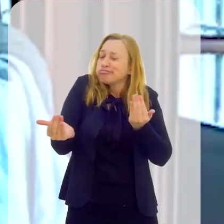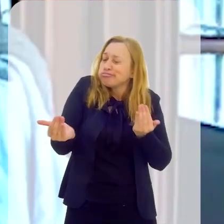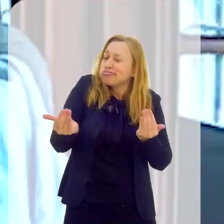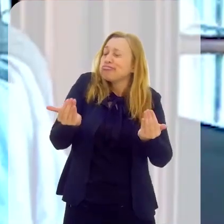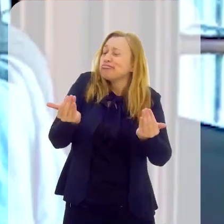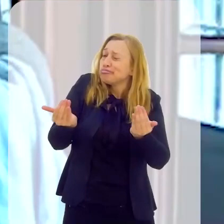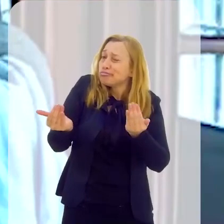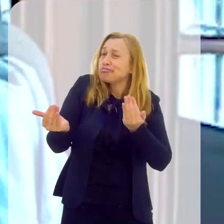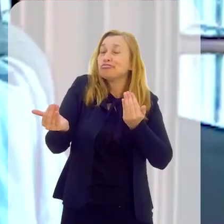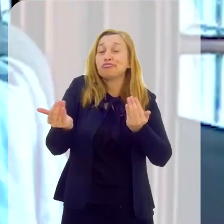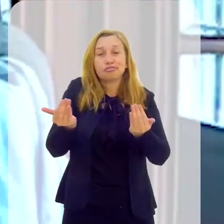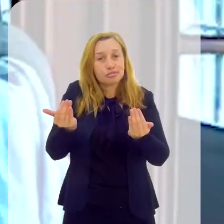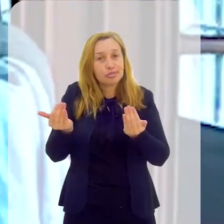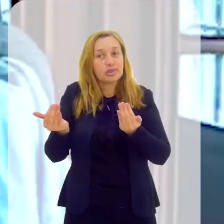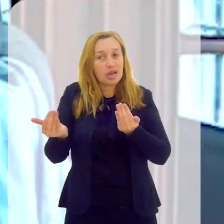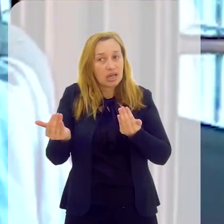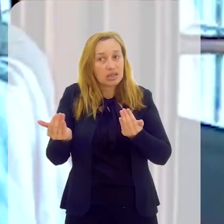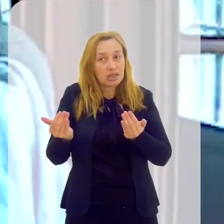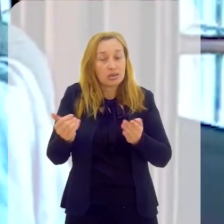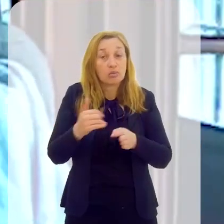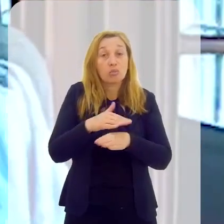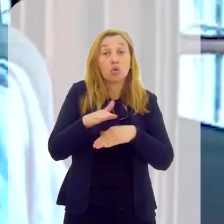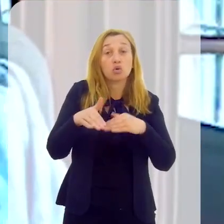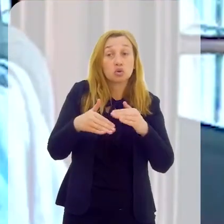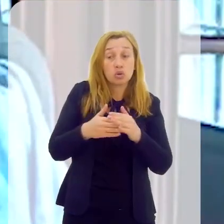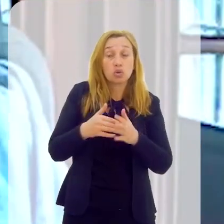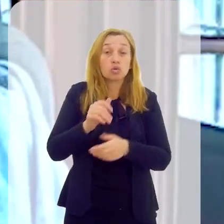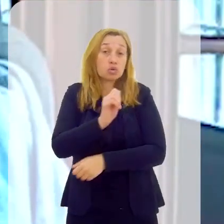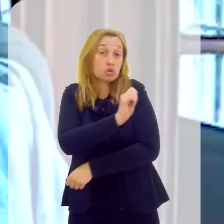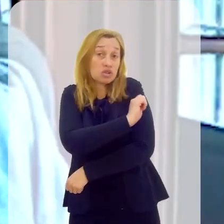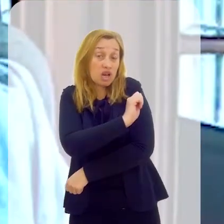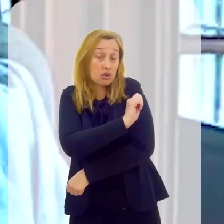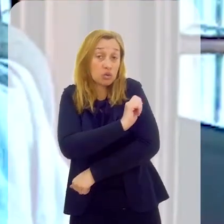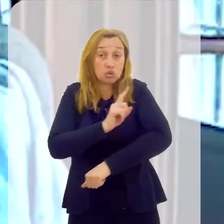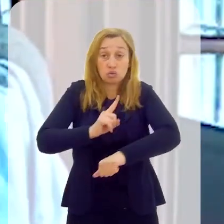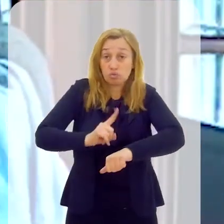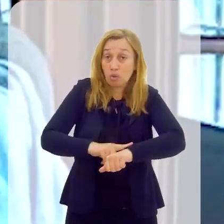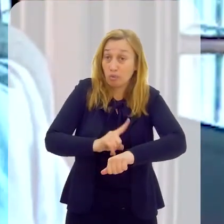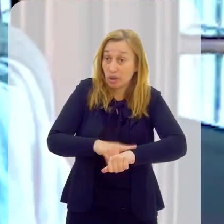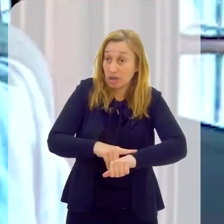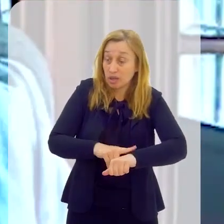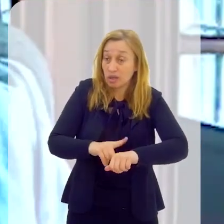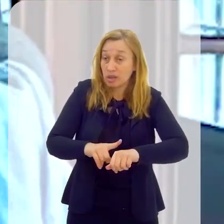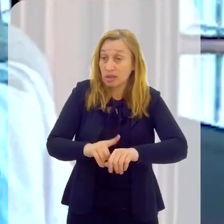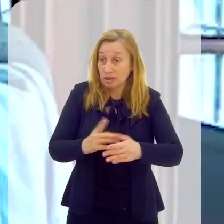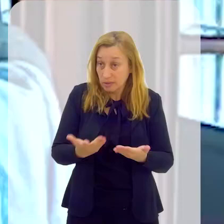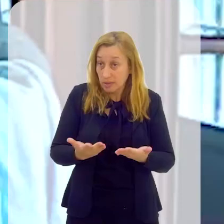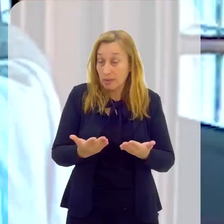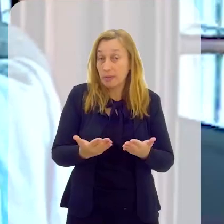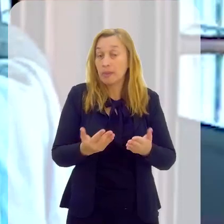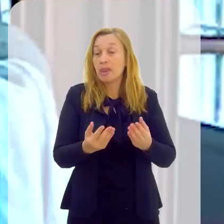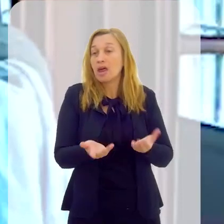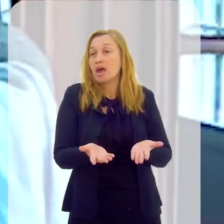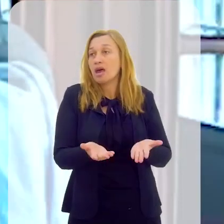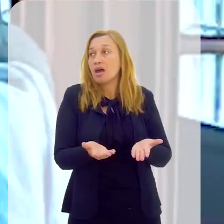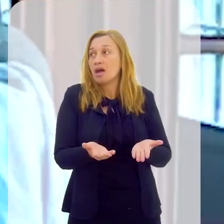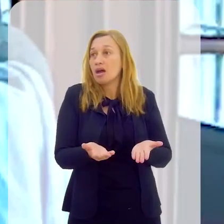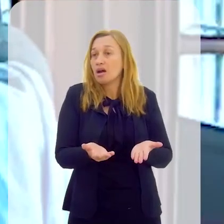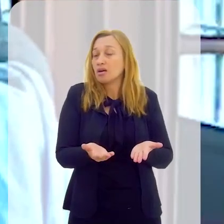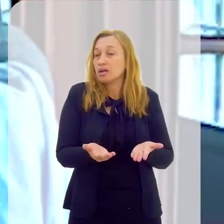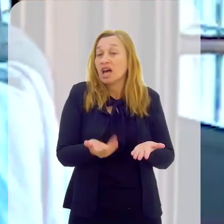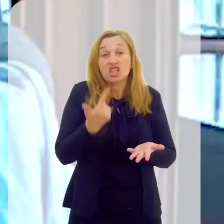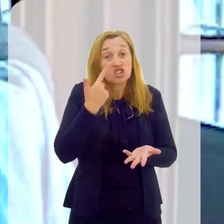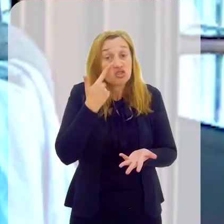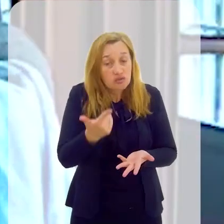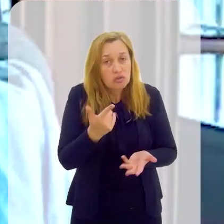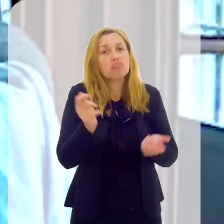muito desconfiada pelo público, né, pelo estudante. E foi uma quebra de